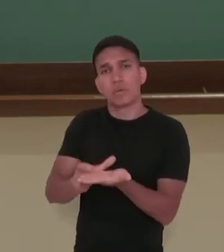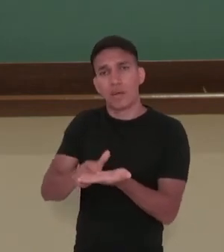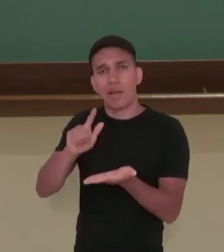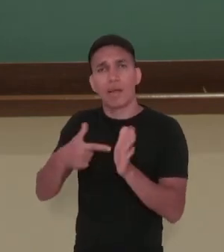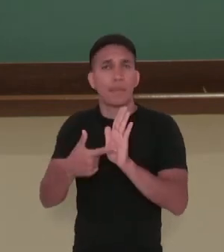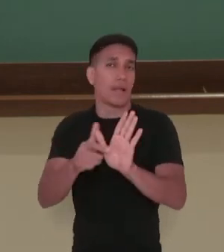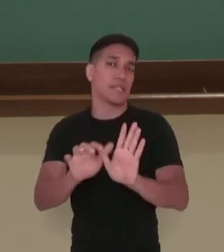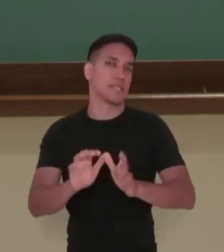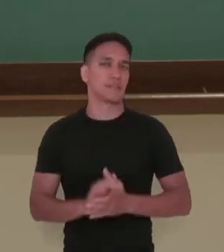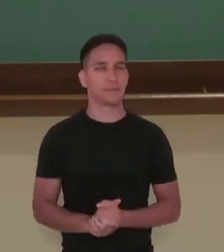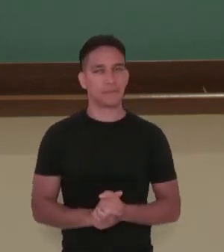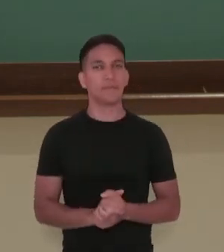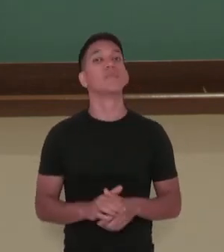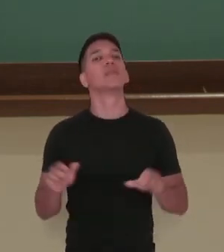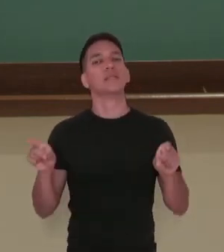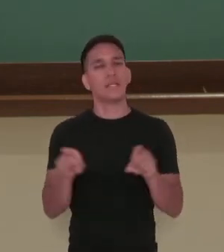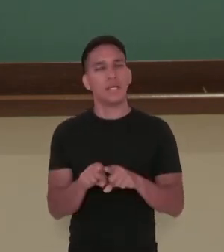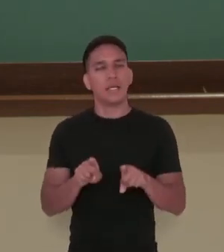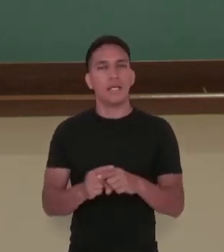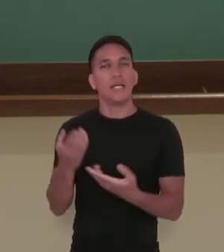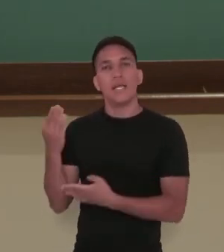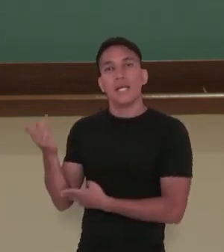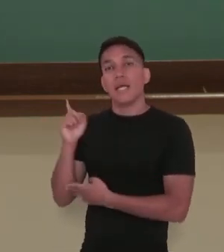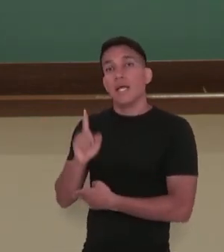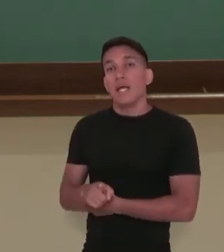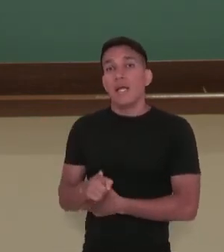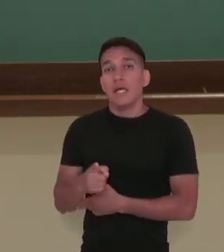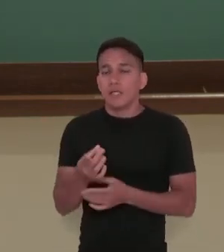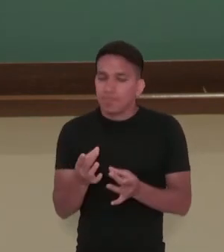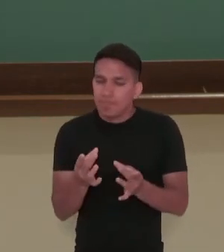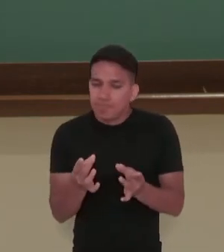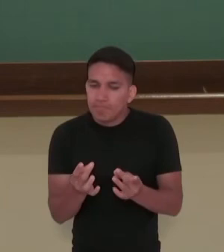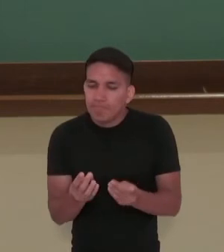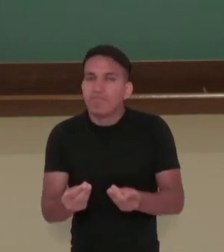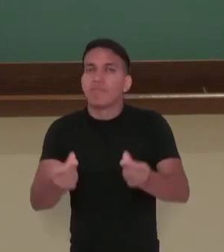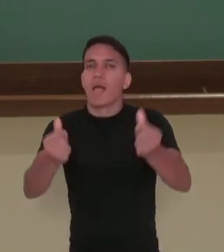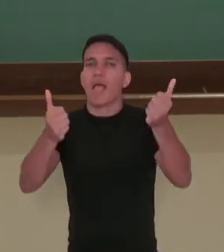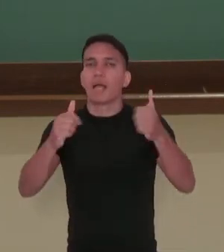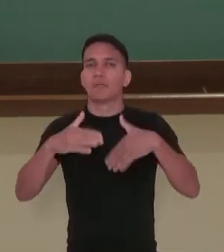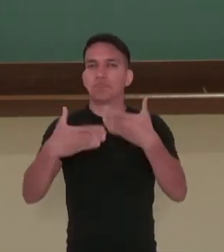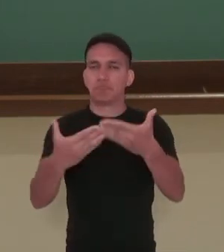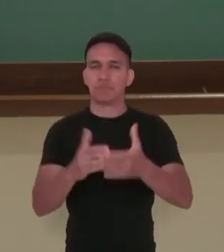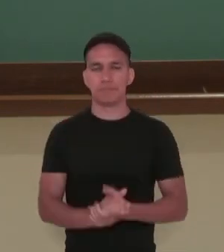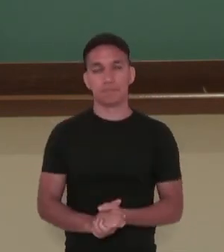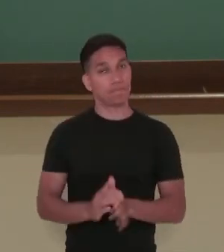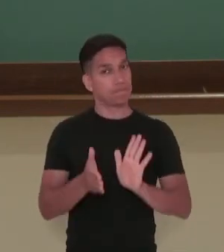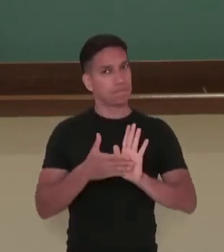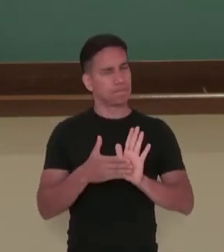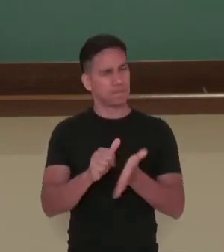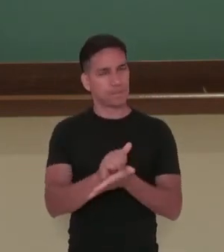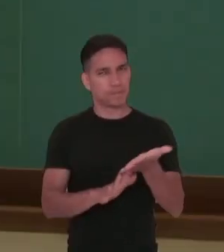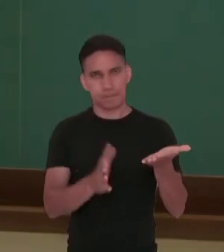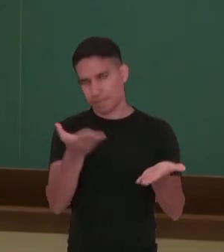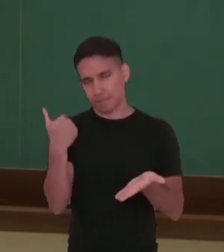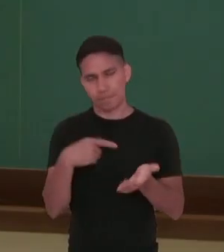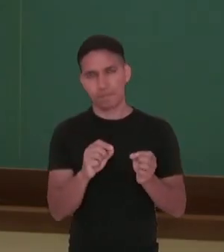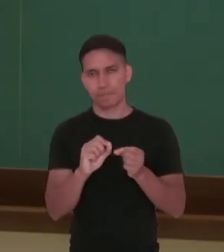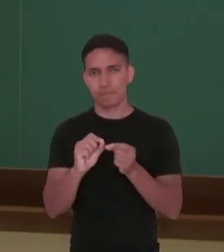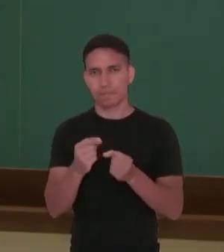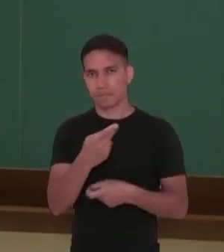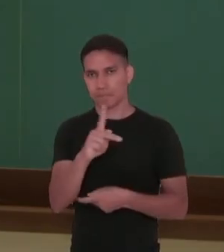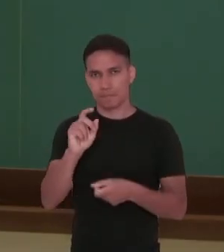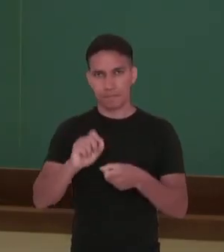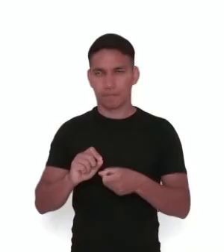representação. Isso também vai ser aprimorado ao longo do tempo. Que tal uma atividade? Acompanhe comigo. Agora é com